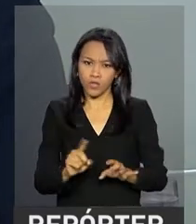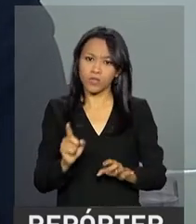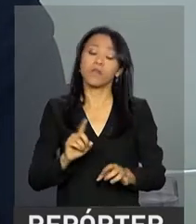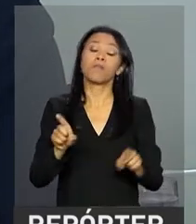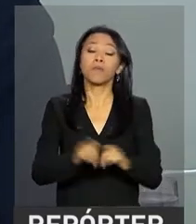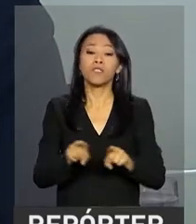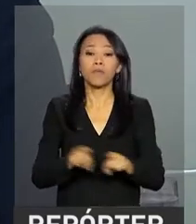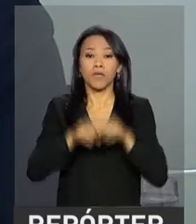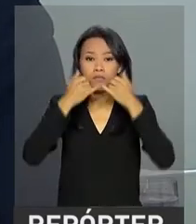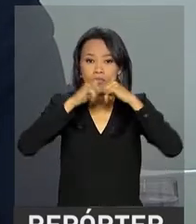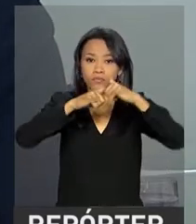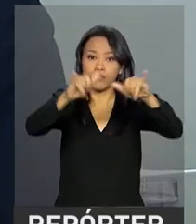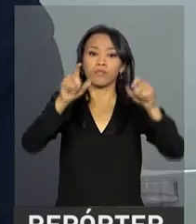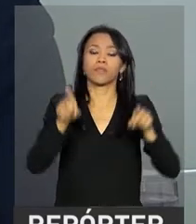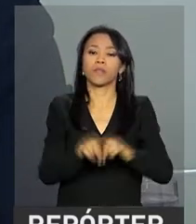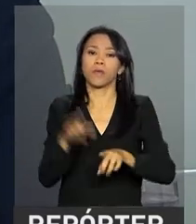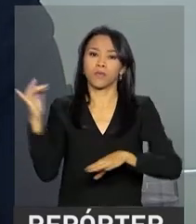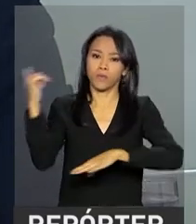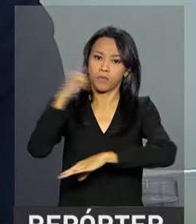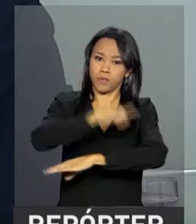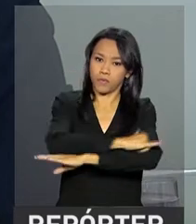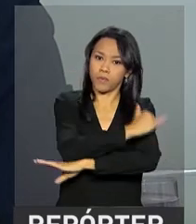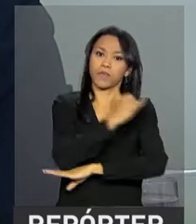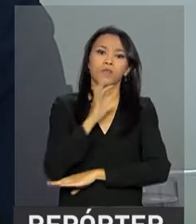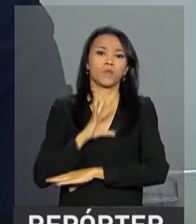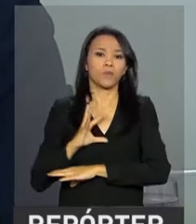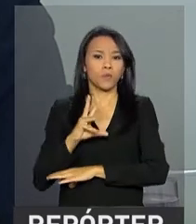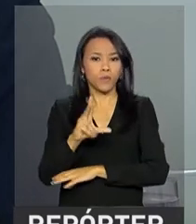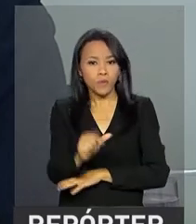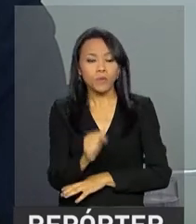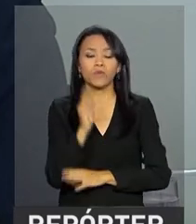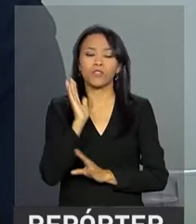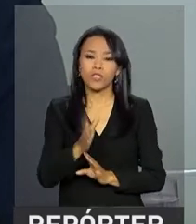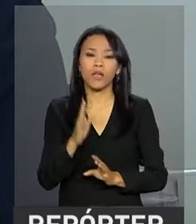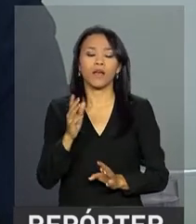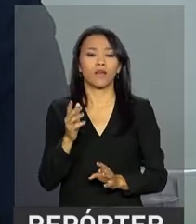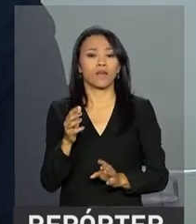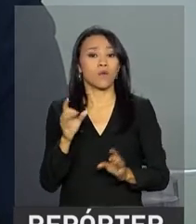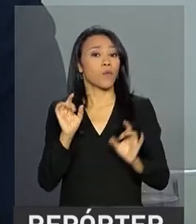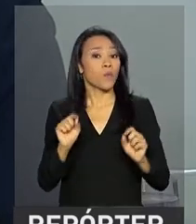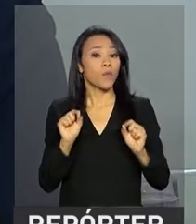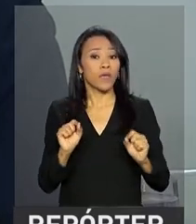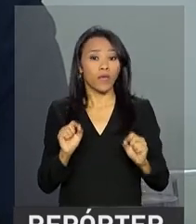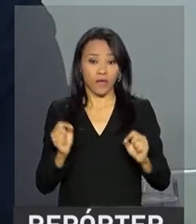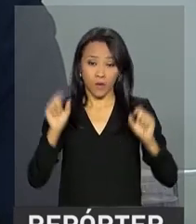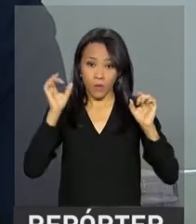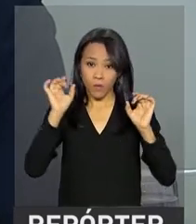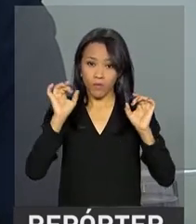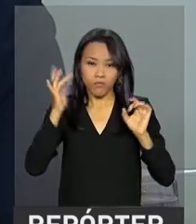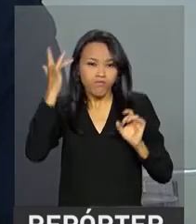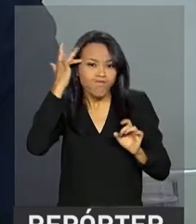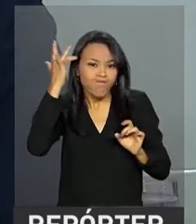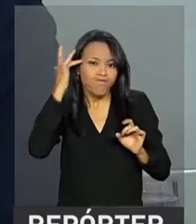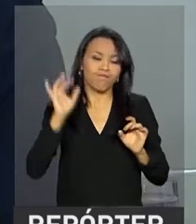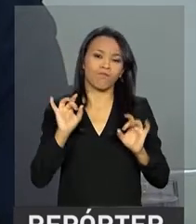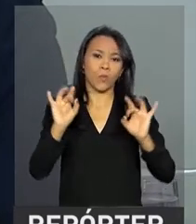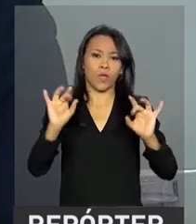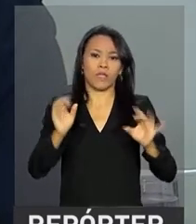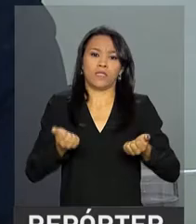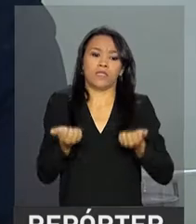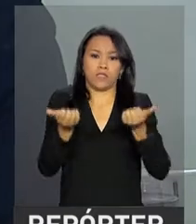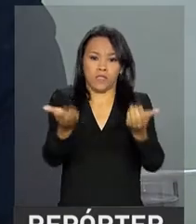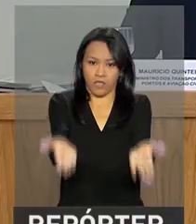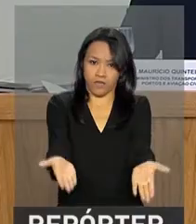setor elétrico esses objetivos estão s afirmando a qualidade dos serviços ela é